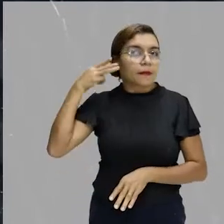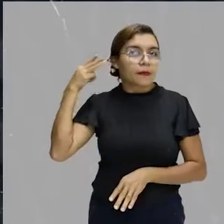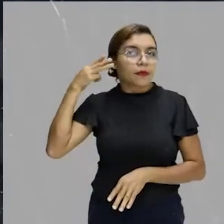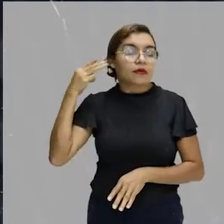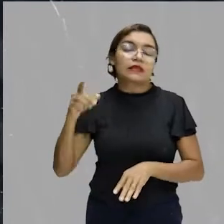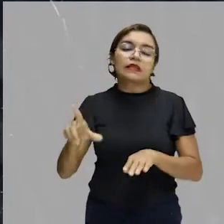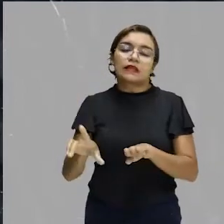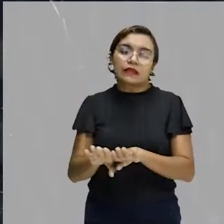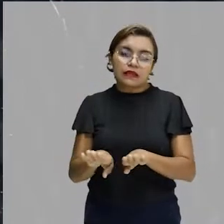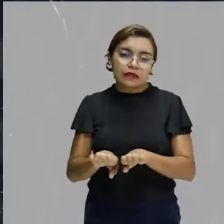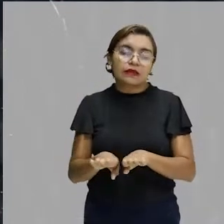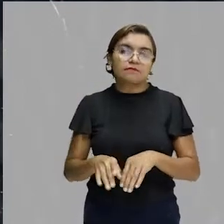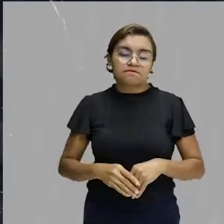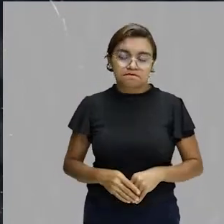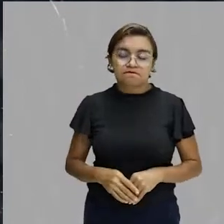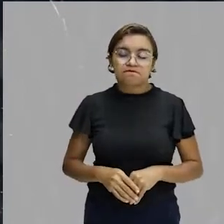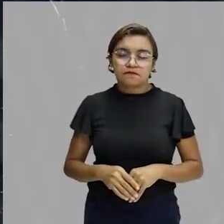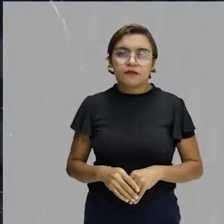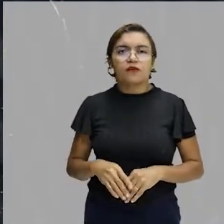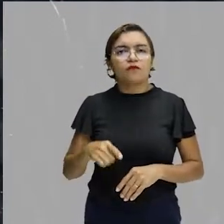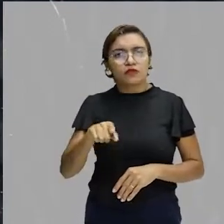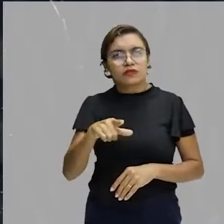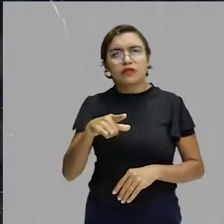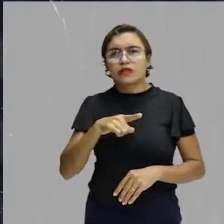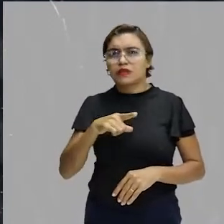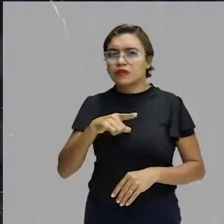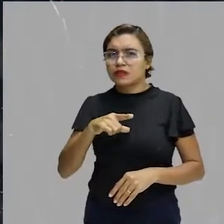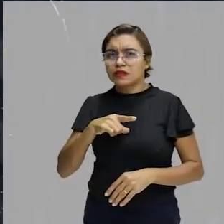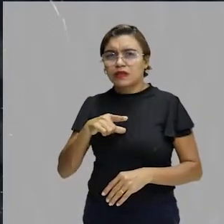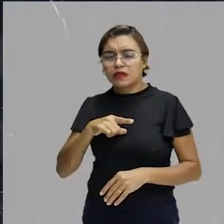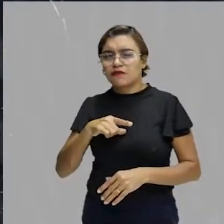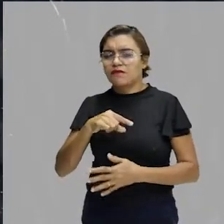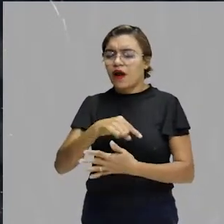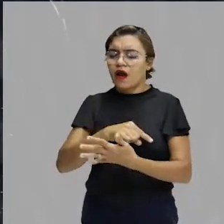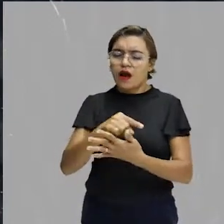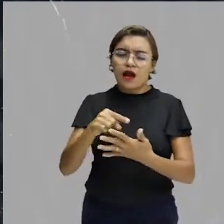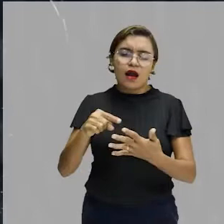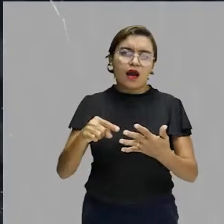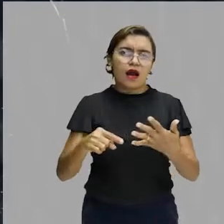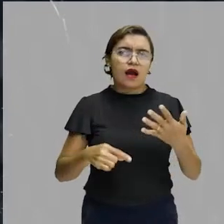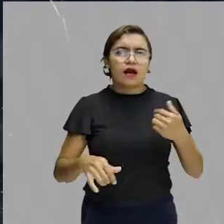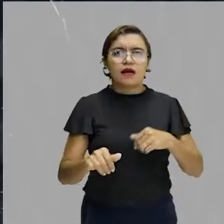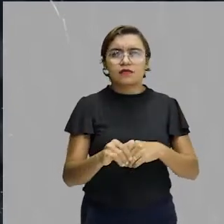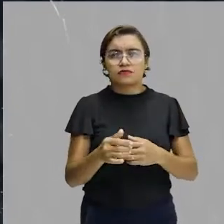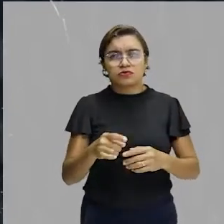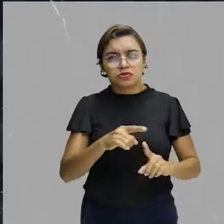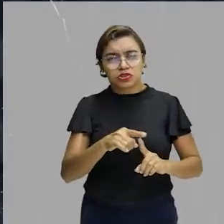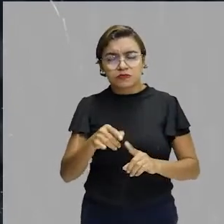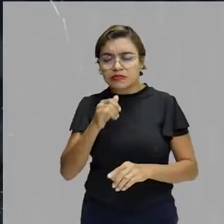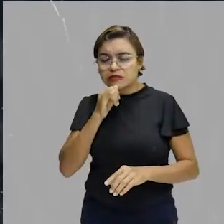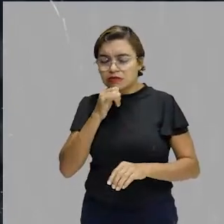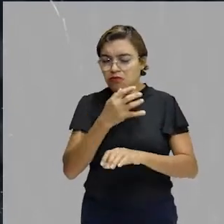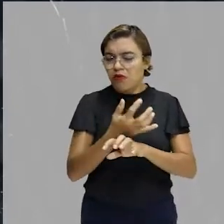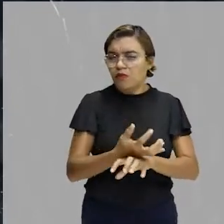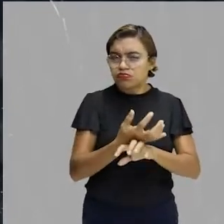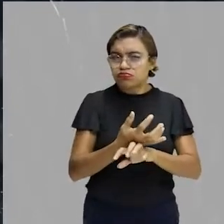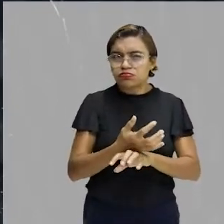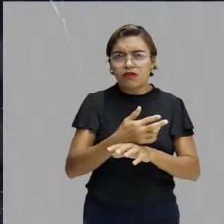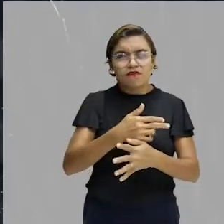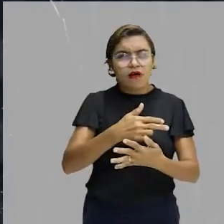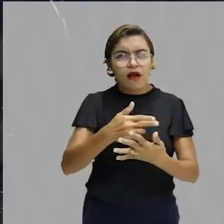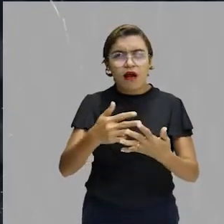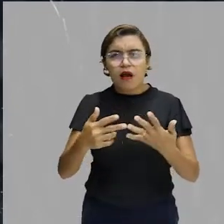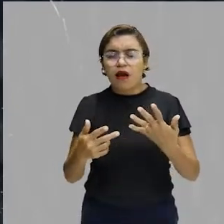todo um acervo aí à tua disposição de toda uma equipe top, com aulas de matemática, português, geografia, história,